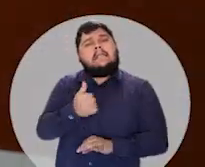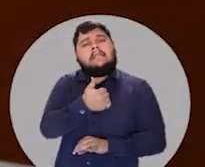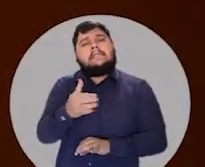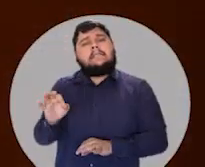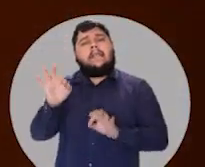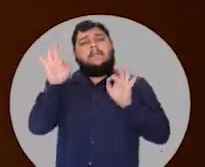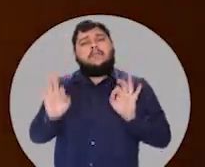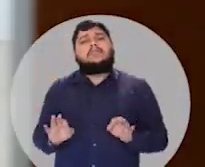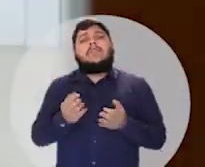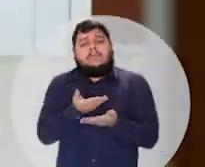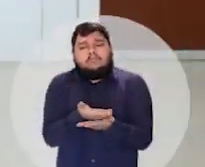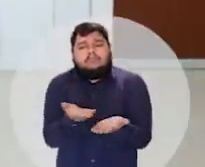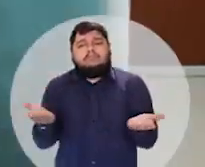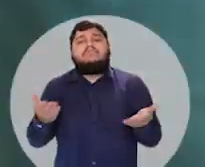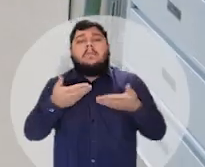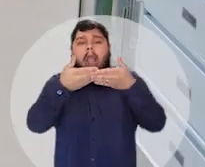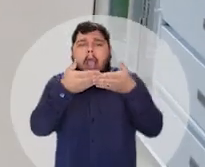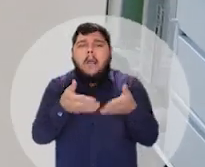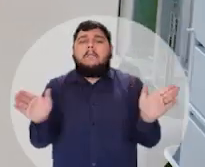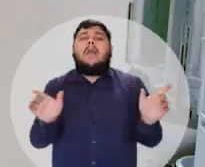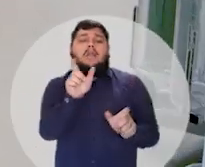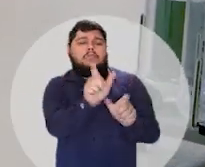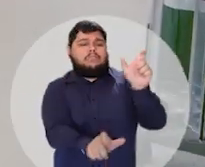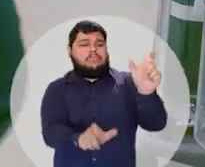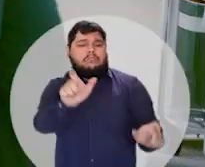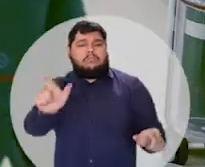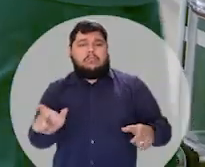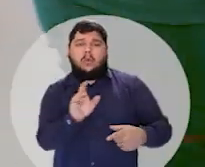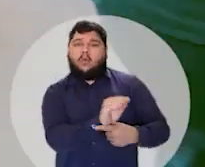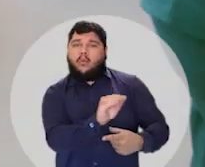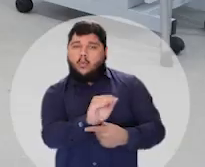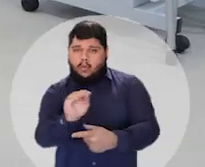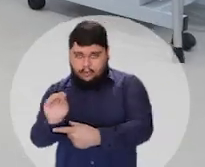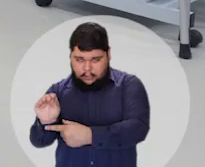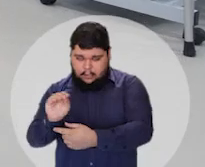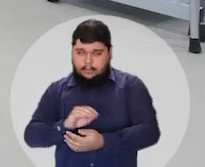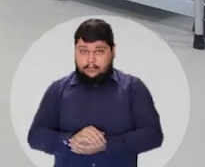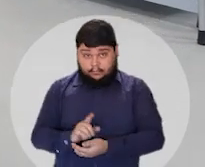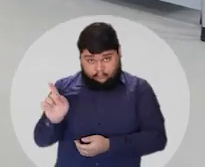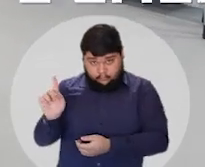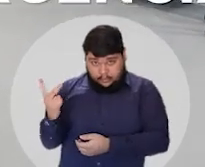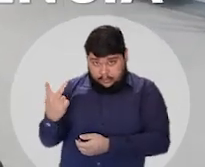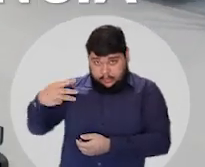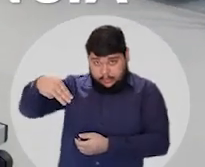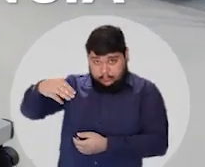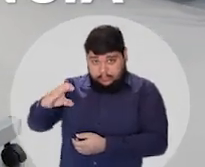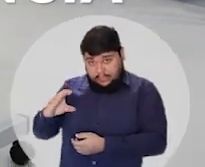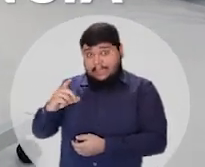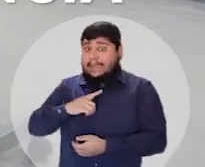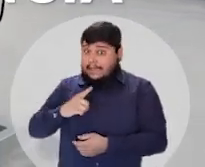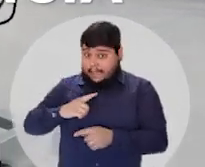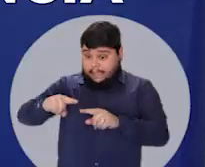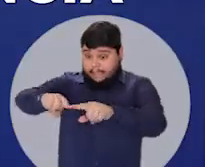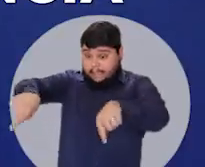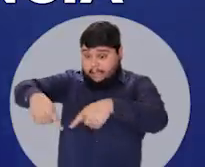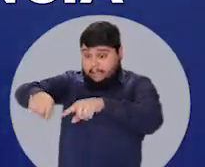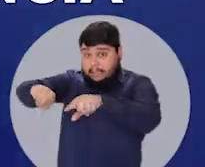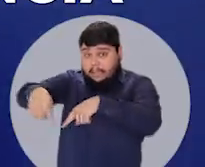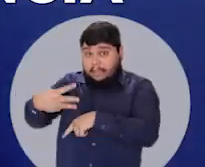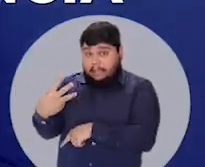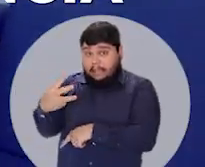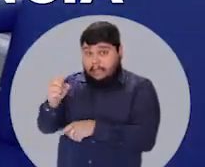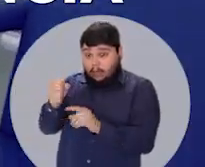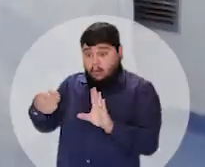e de portas abertas para cuidar da nossa gente. O novo pronto-socorro tem 38 leitos de